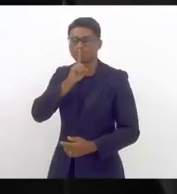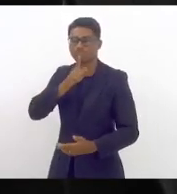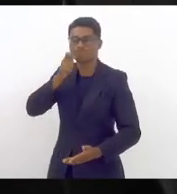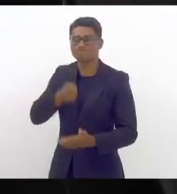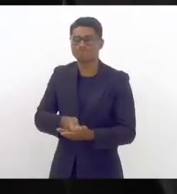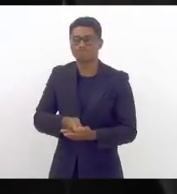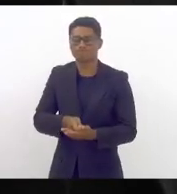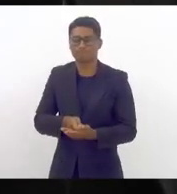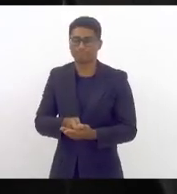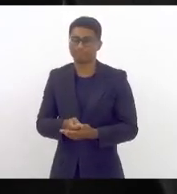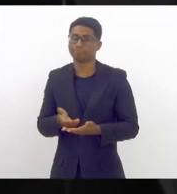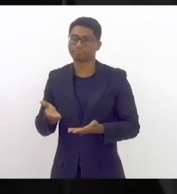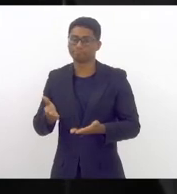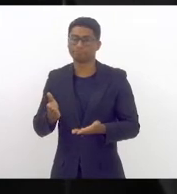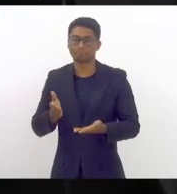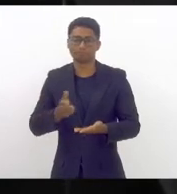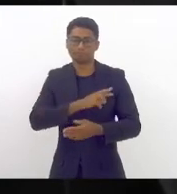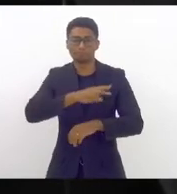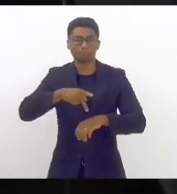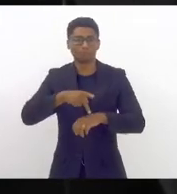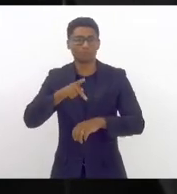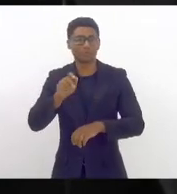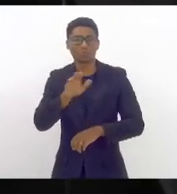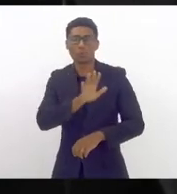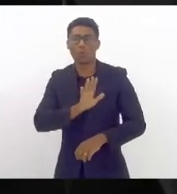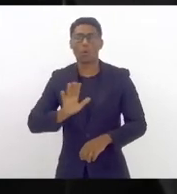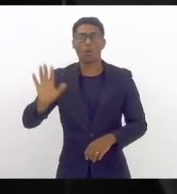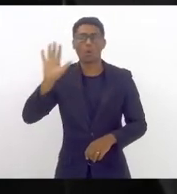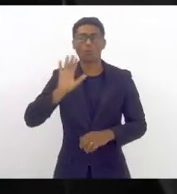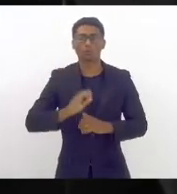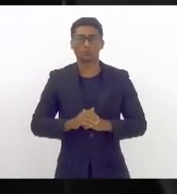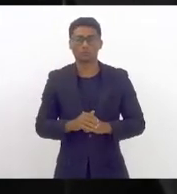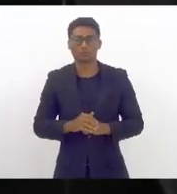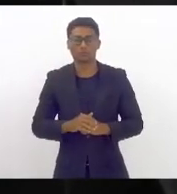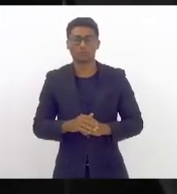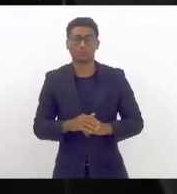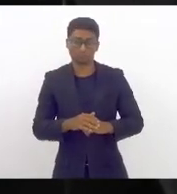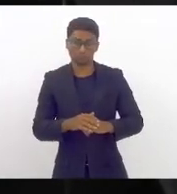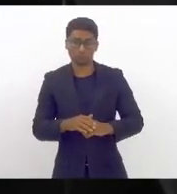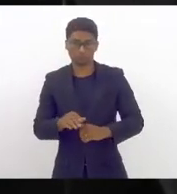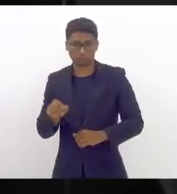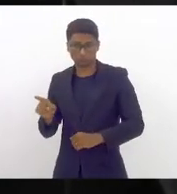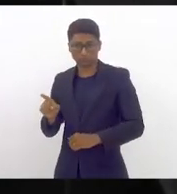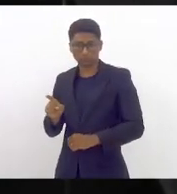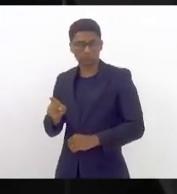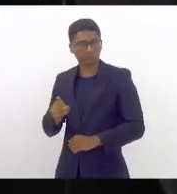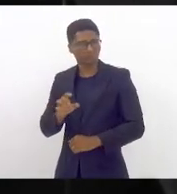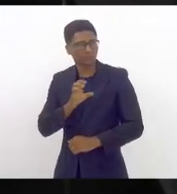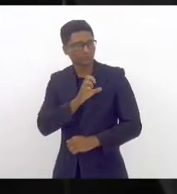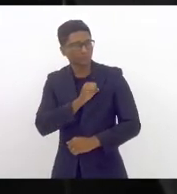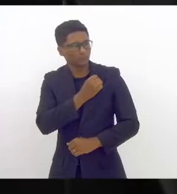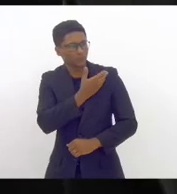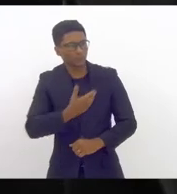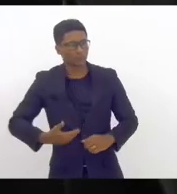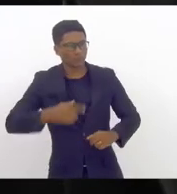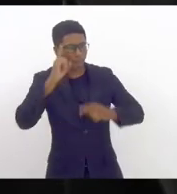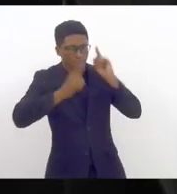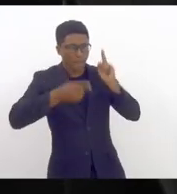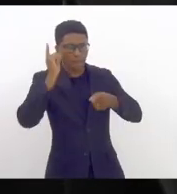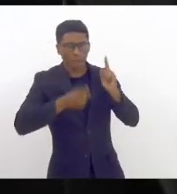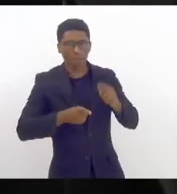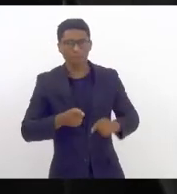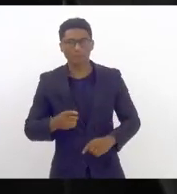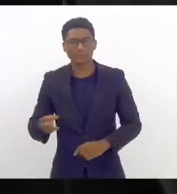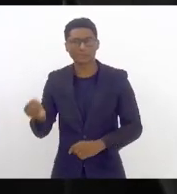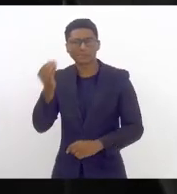nação somente quem ama um regime ditatorial tenta